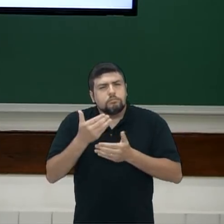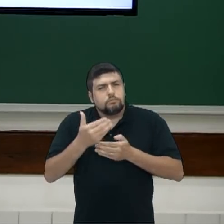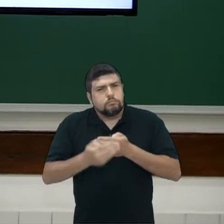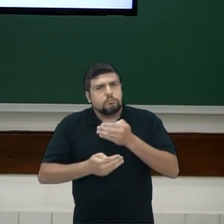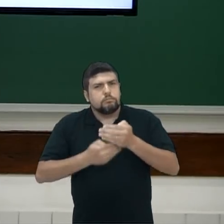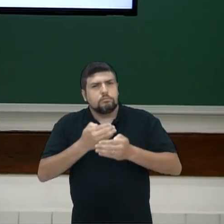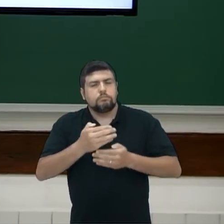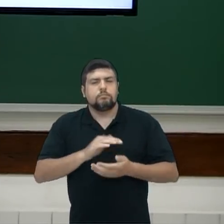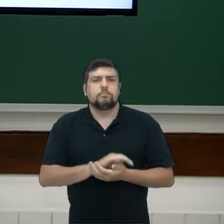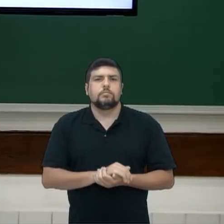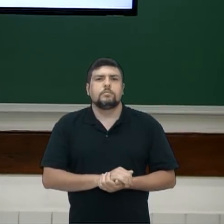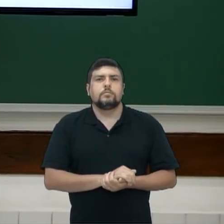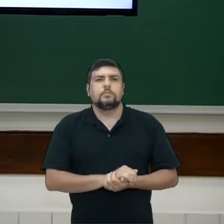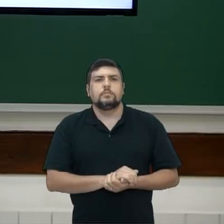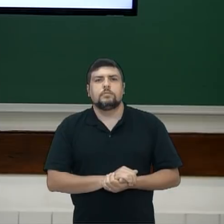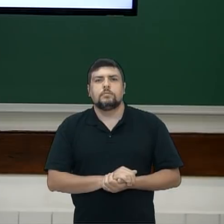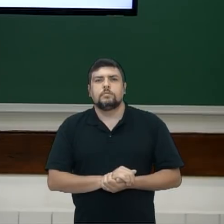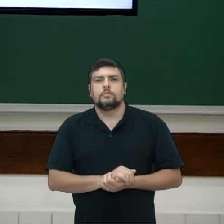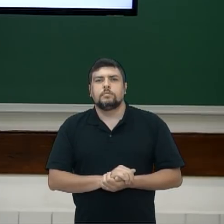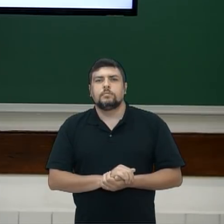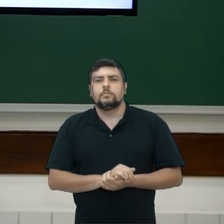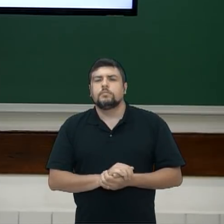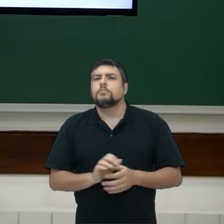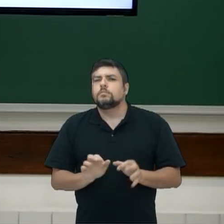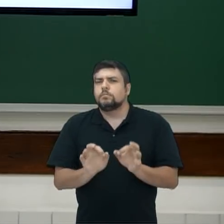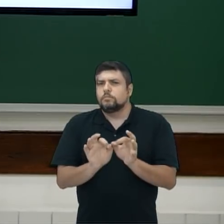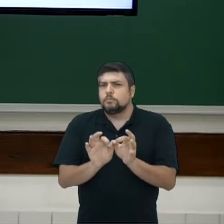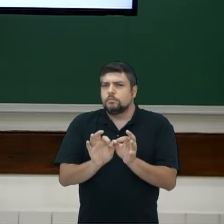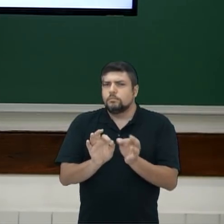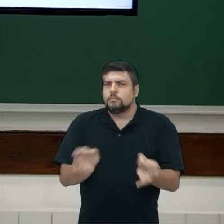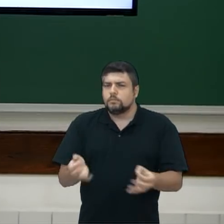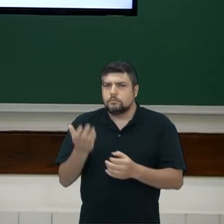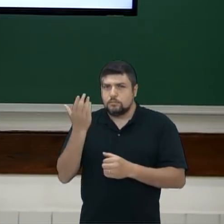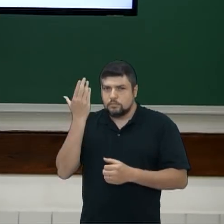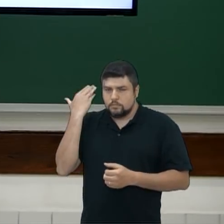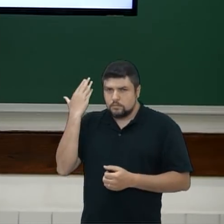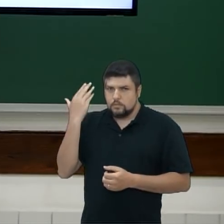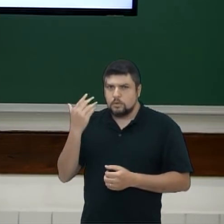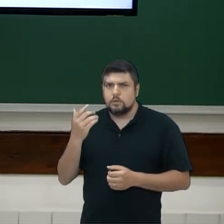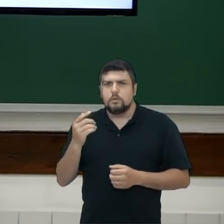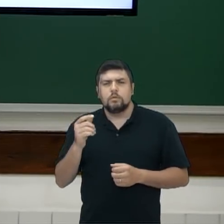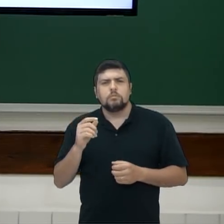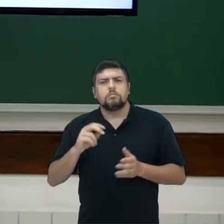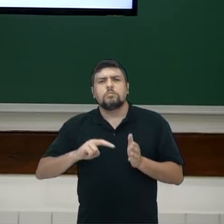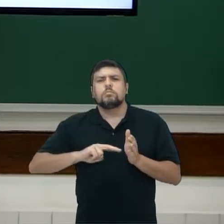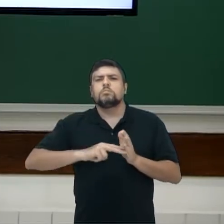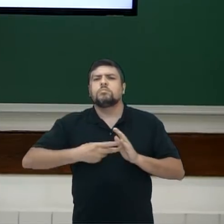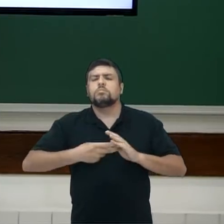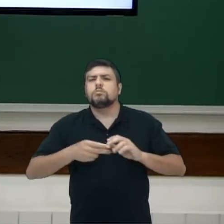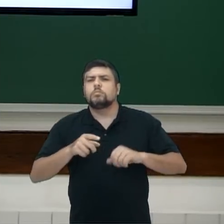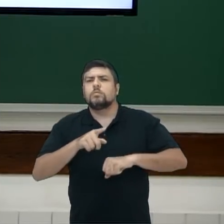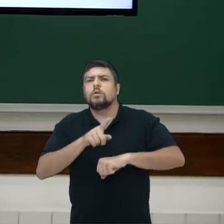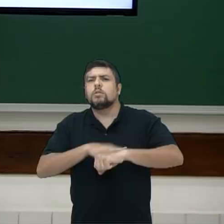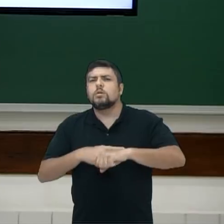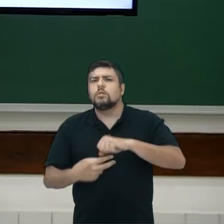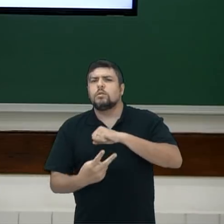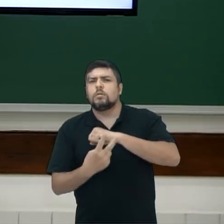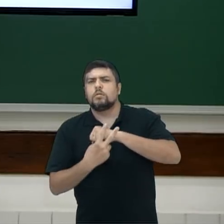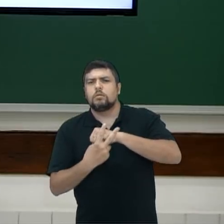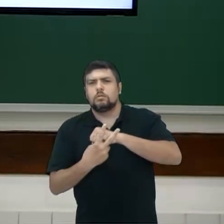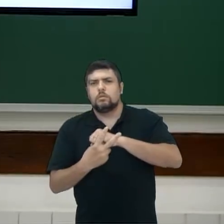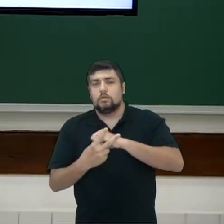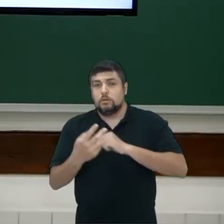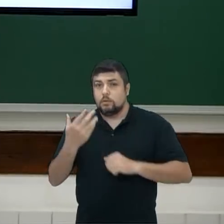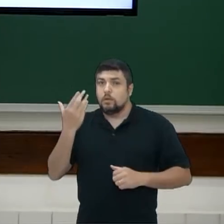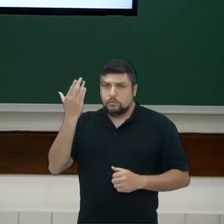lá. Simple Past. Quando eu falo de passado simples, eu estou falando de que tempo verbal? Passado,